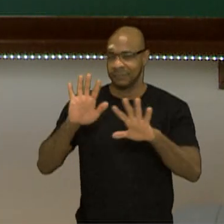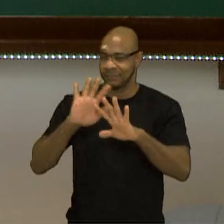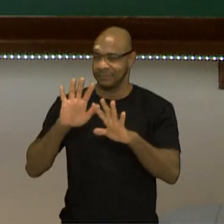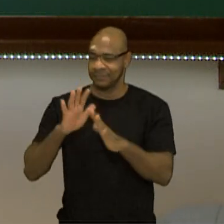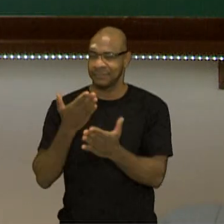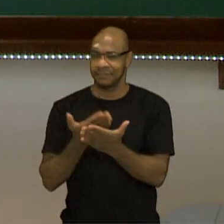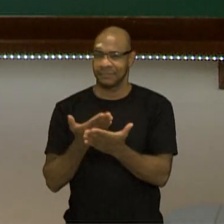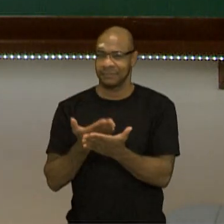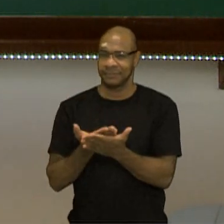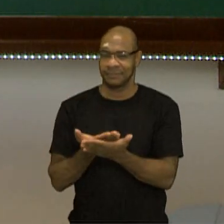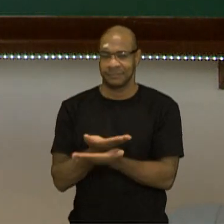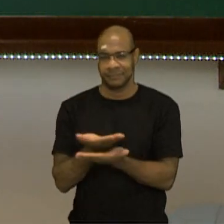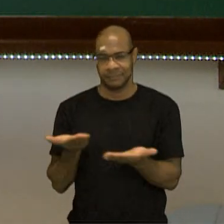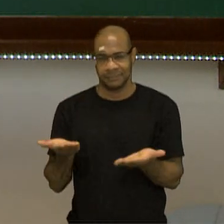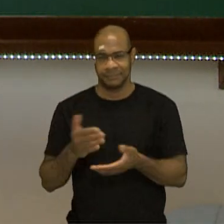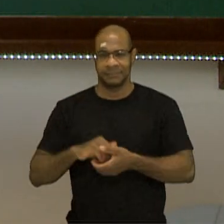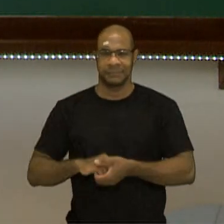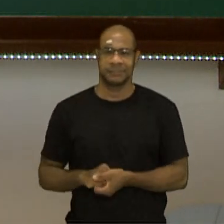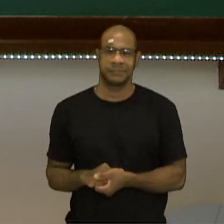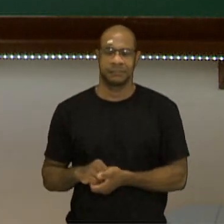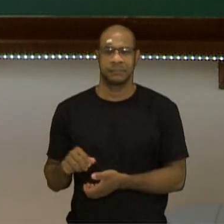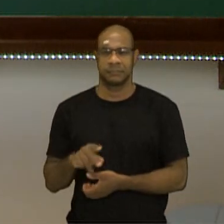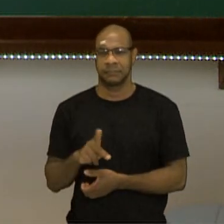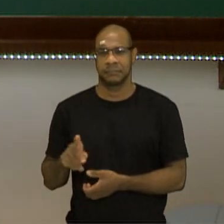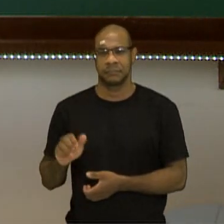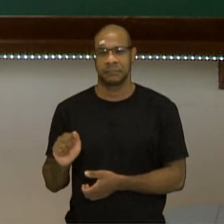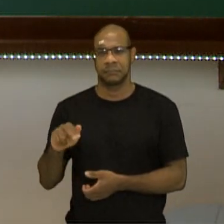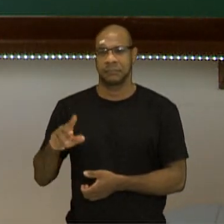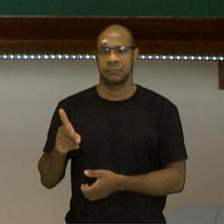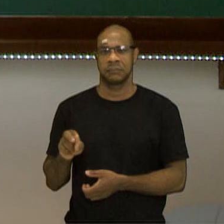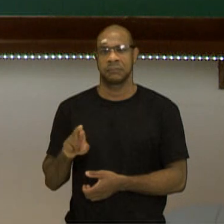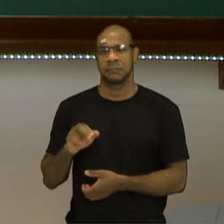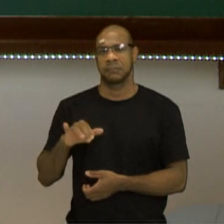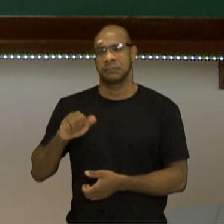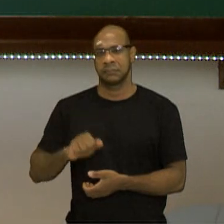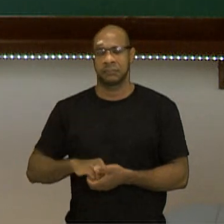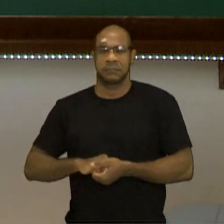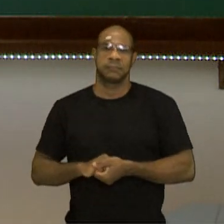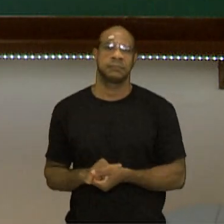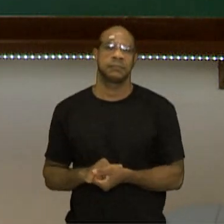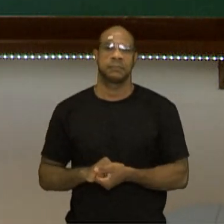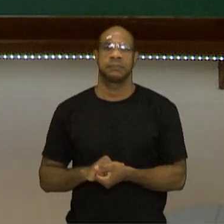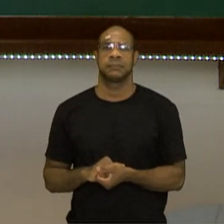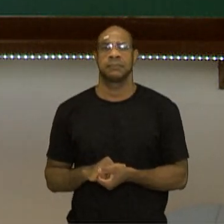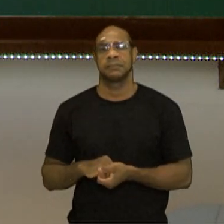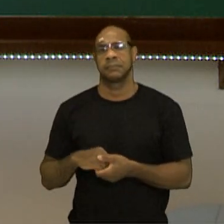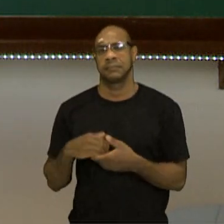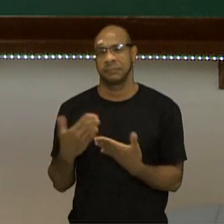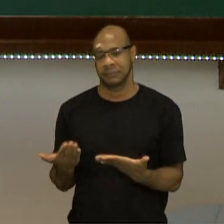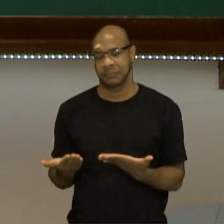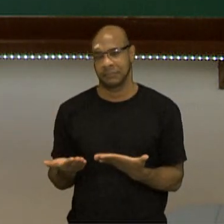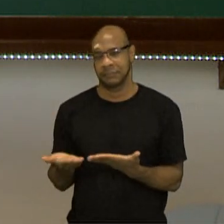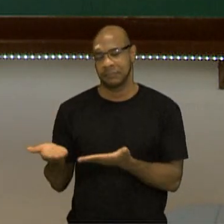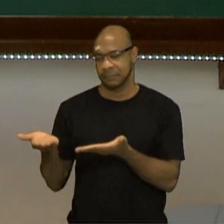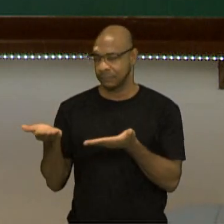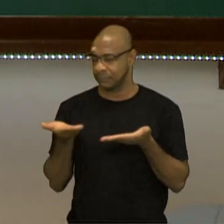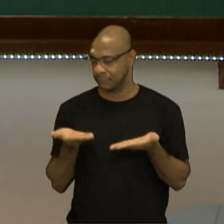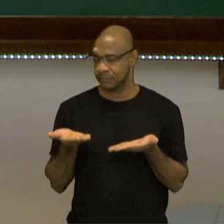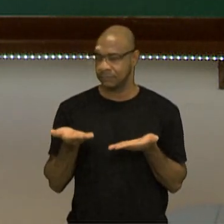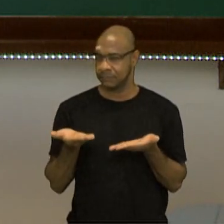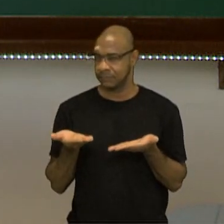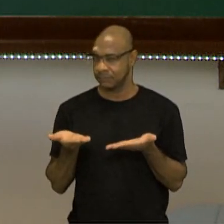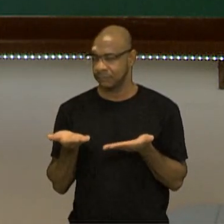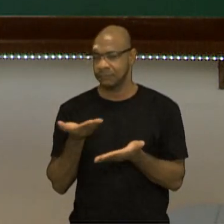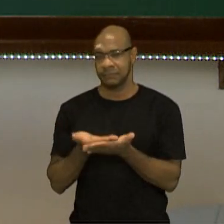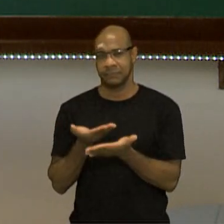students, how are you? I'm teacher Andrea and you are welcome to the class. Vocês são todos muito bem-vindos